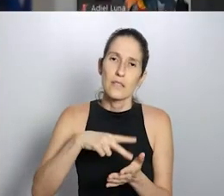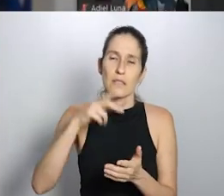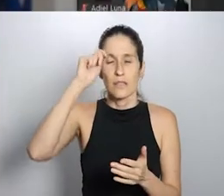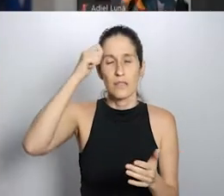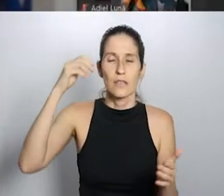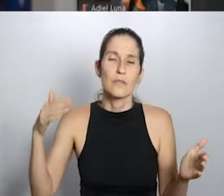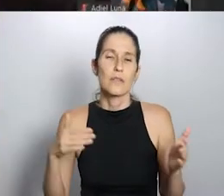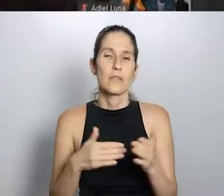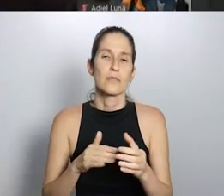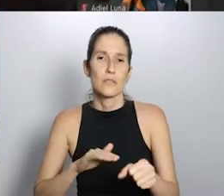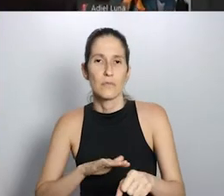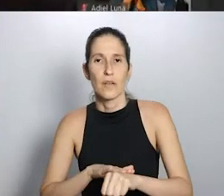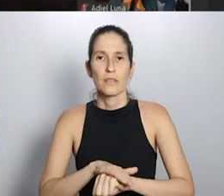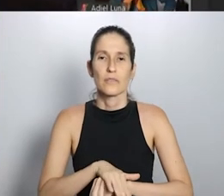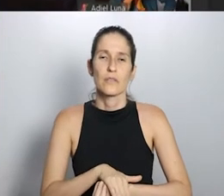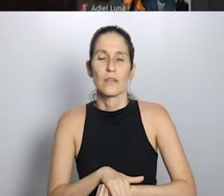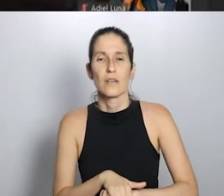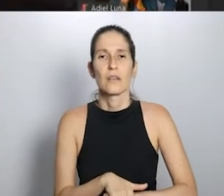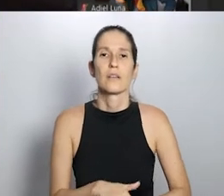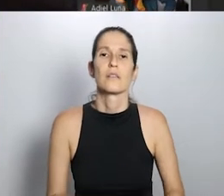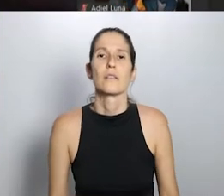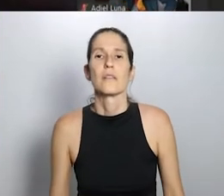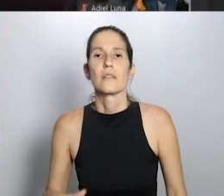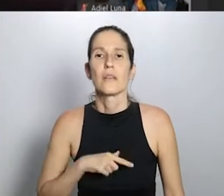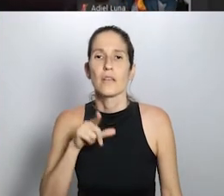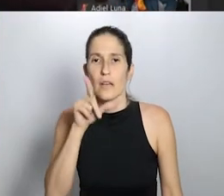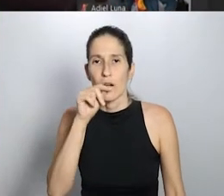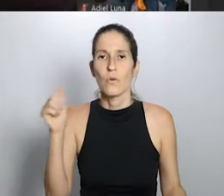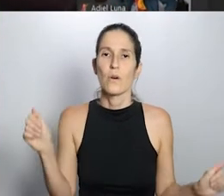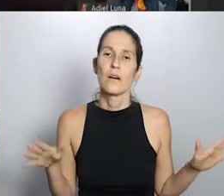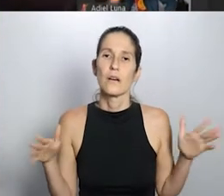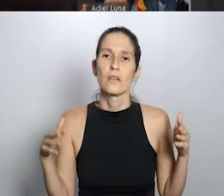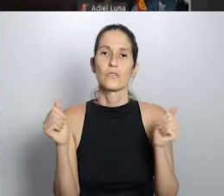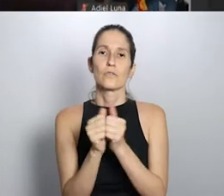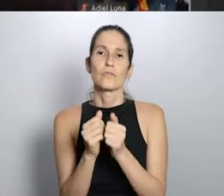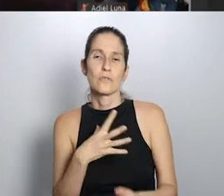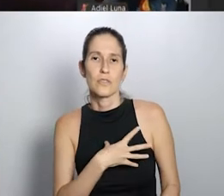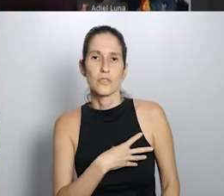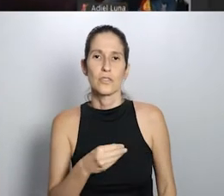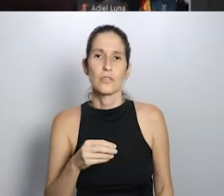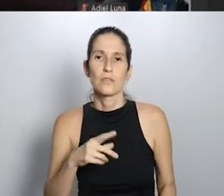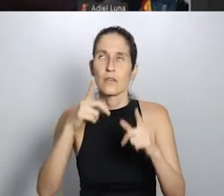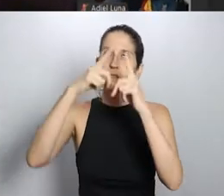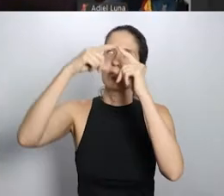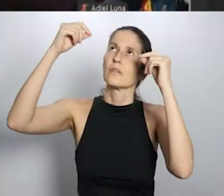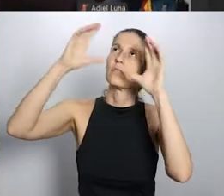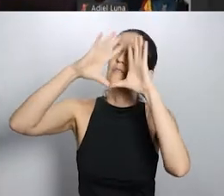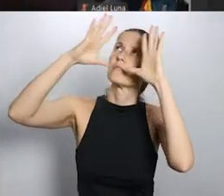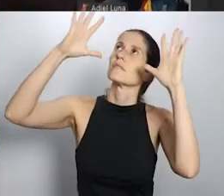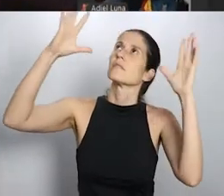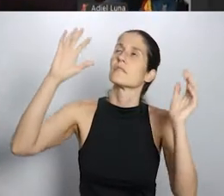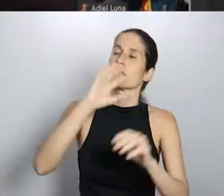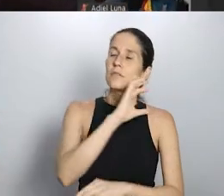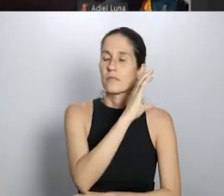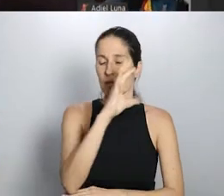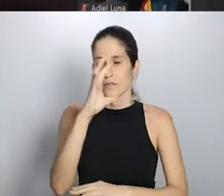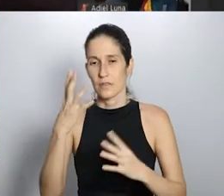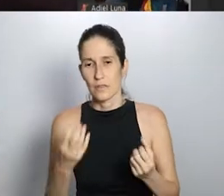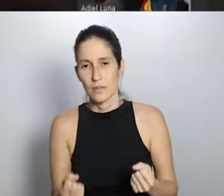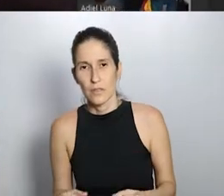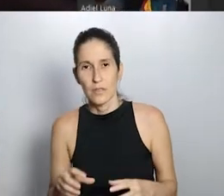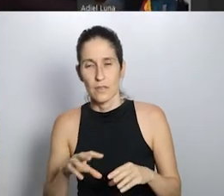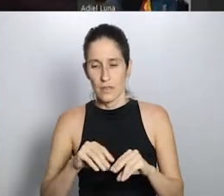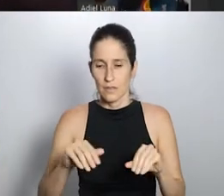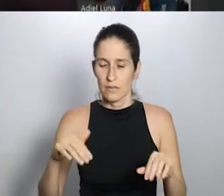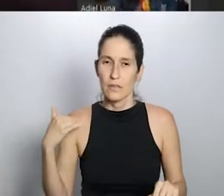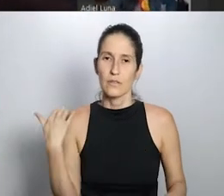madrugada. Canta coco negro na senzala, canta negra até de madrugada. Vem a cauã, seu